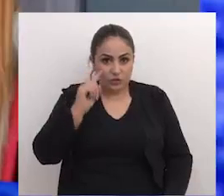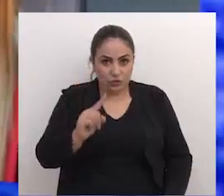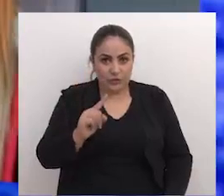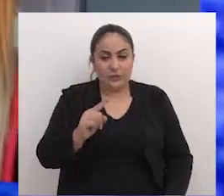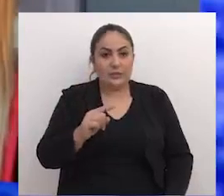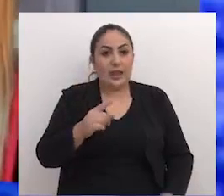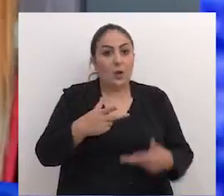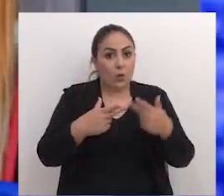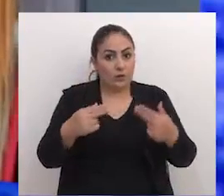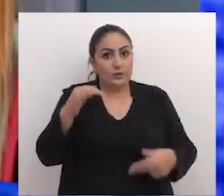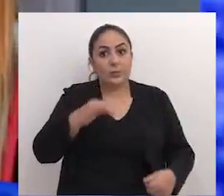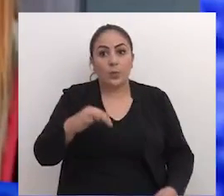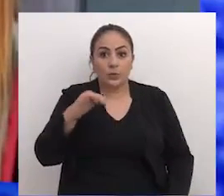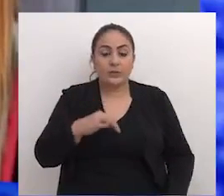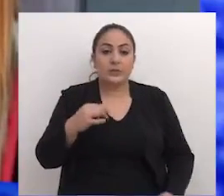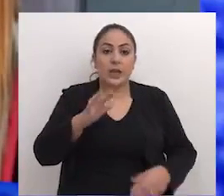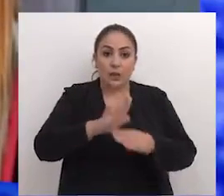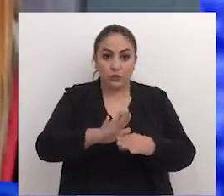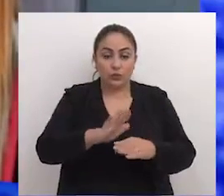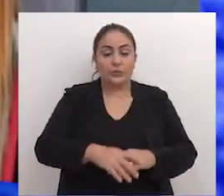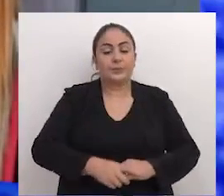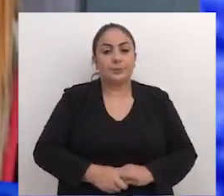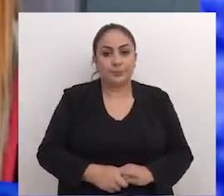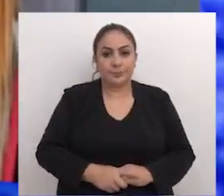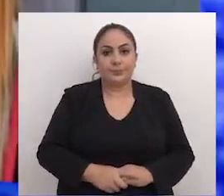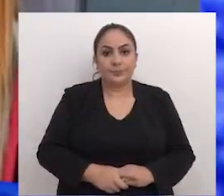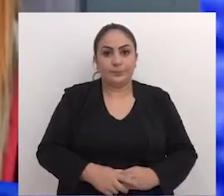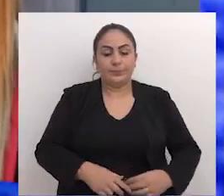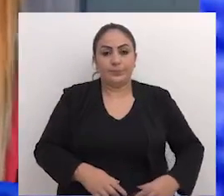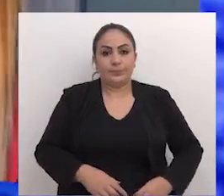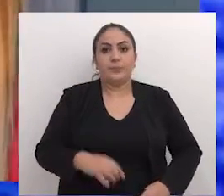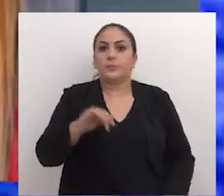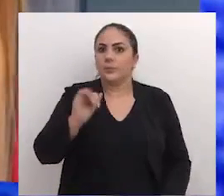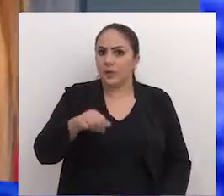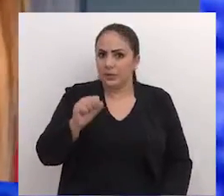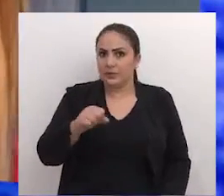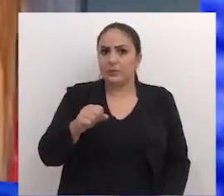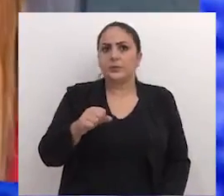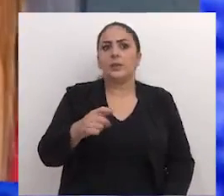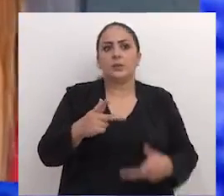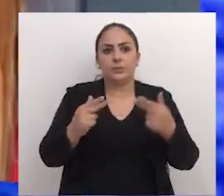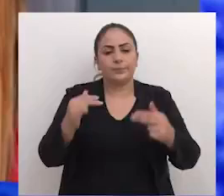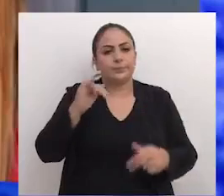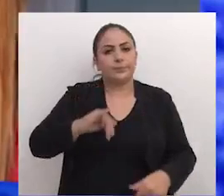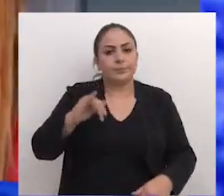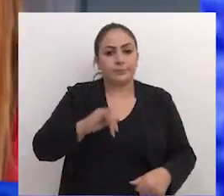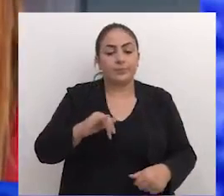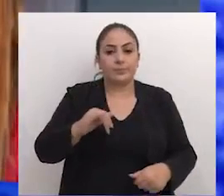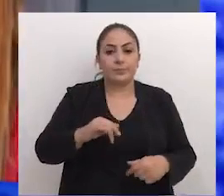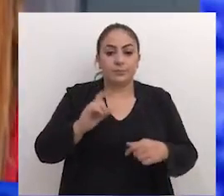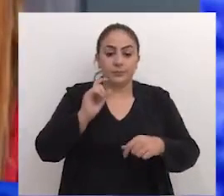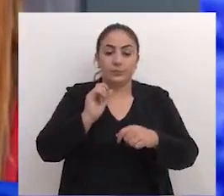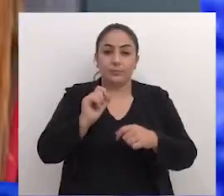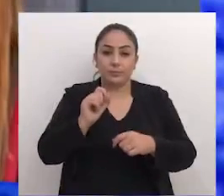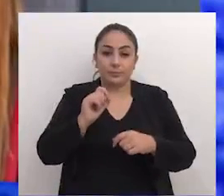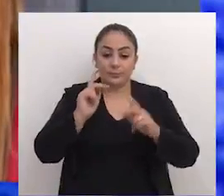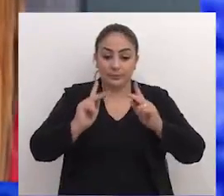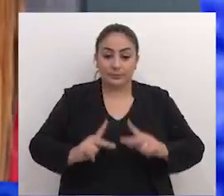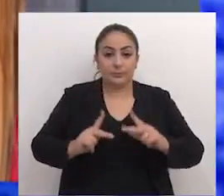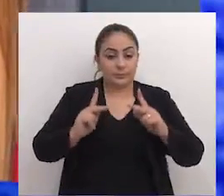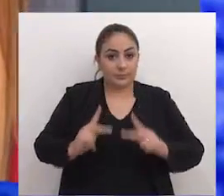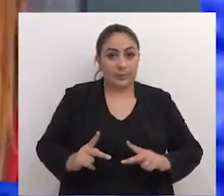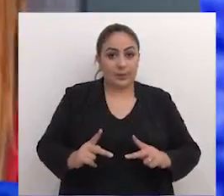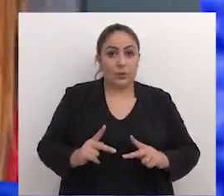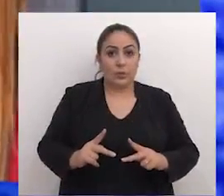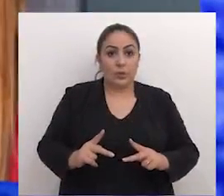medidas importantes, né, que realmente agora ajudam. Sim, são medidas de suma importância para que essas